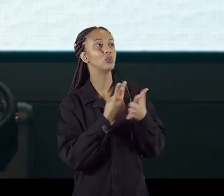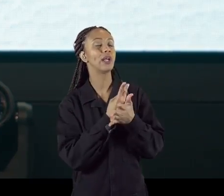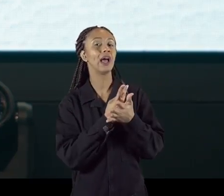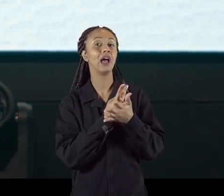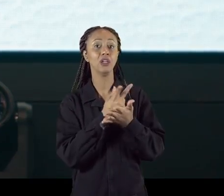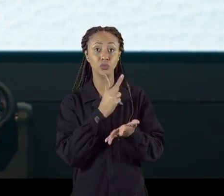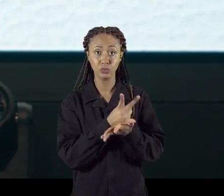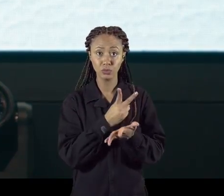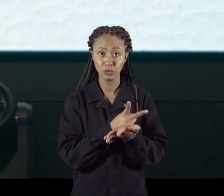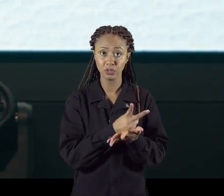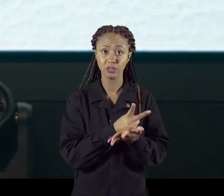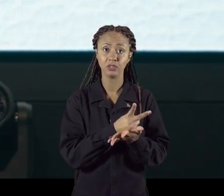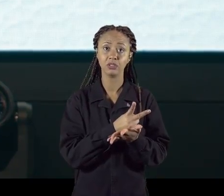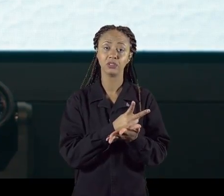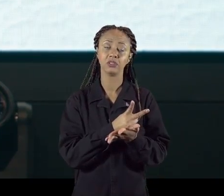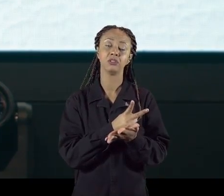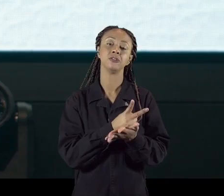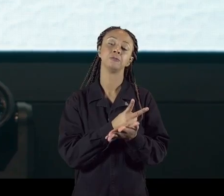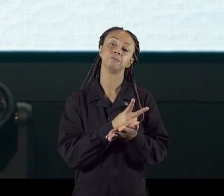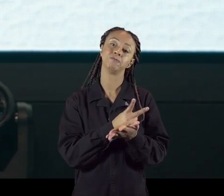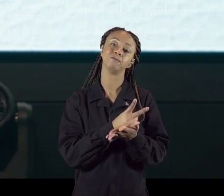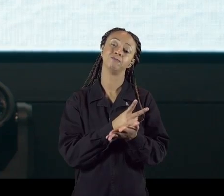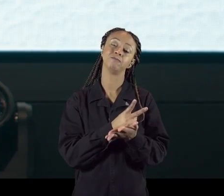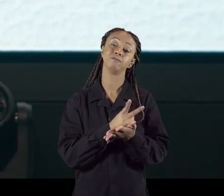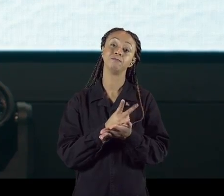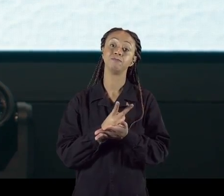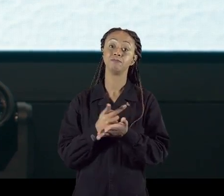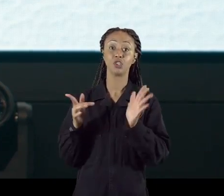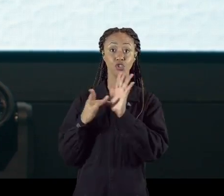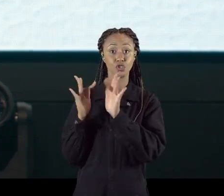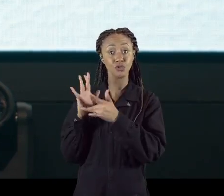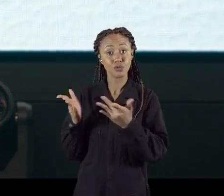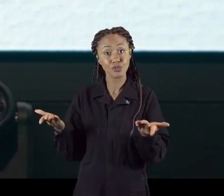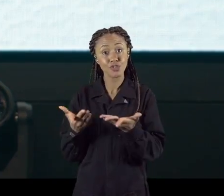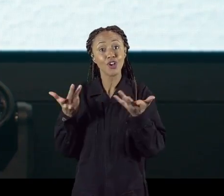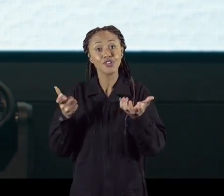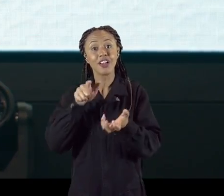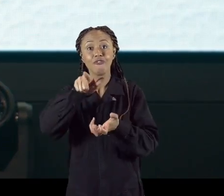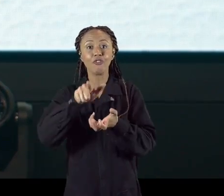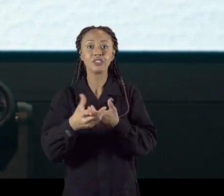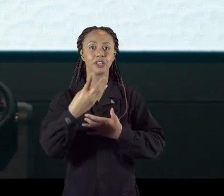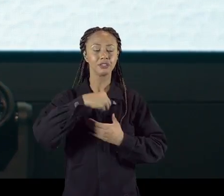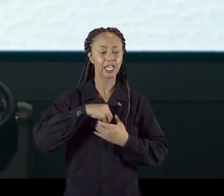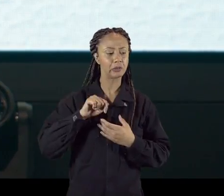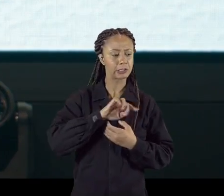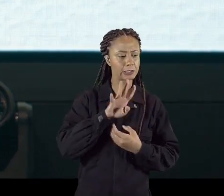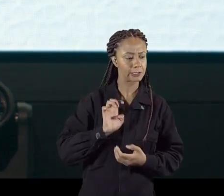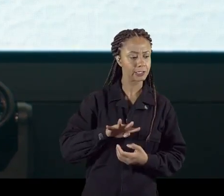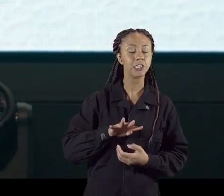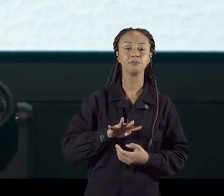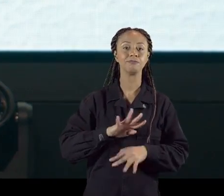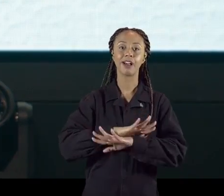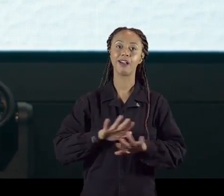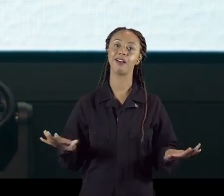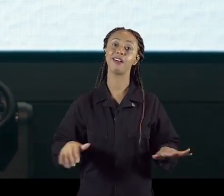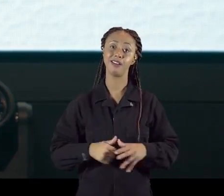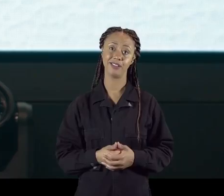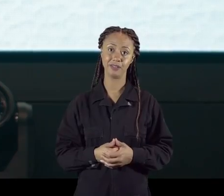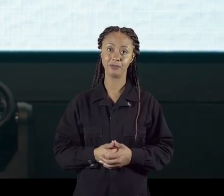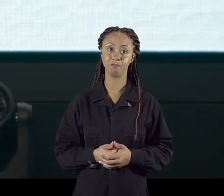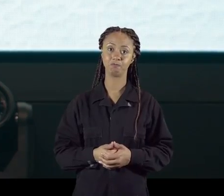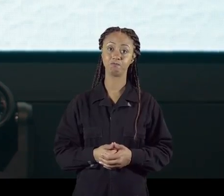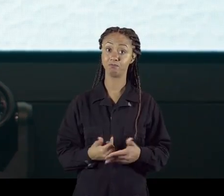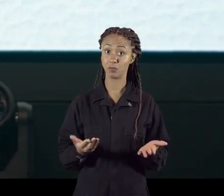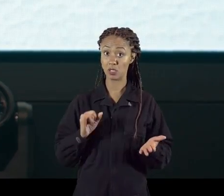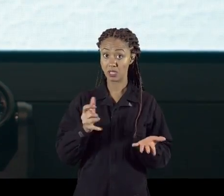e hoje ele quer que essas dúvidas acabem na tua vida bom então se fosse